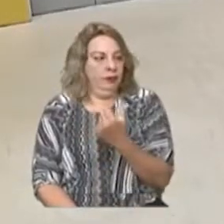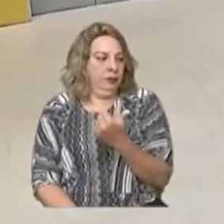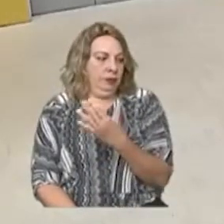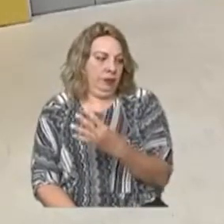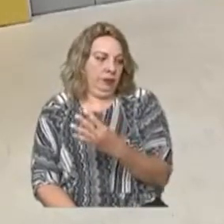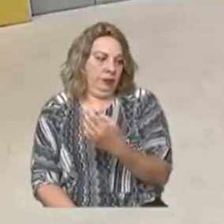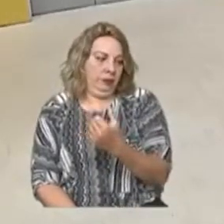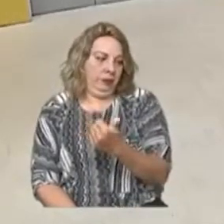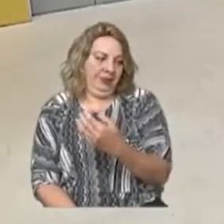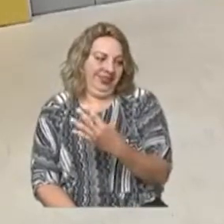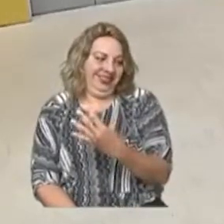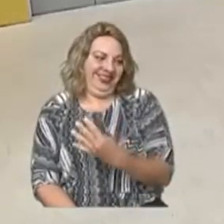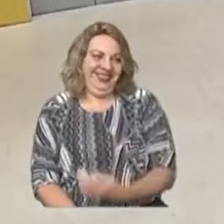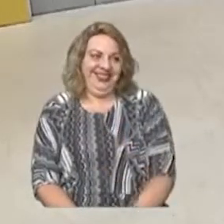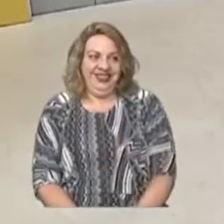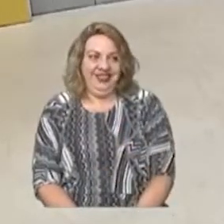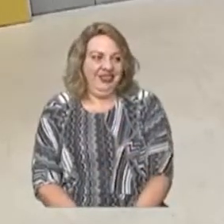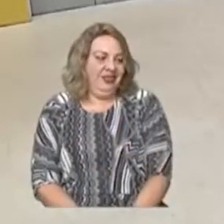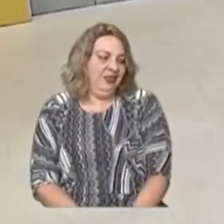14. 14.